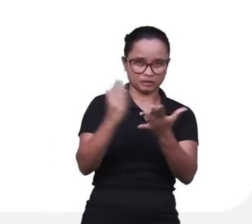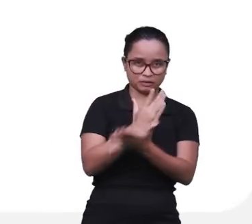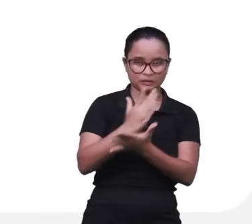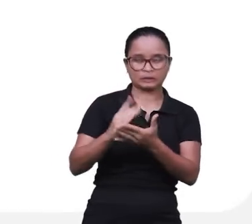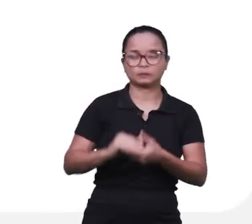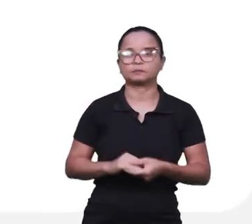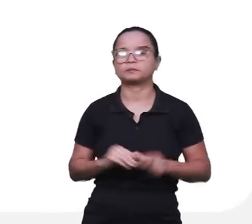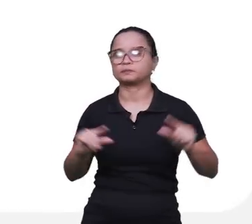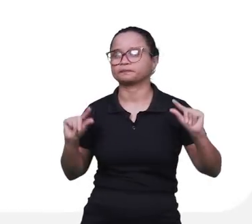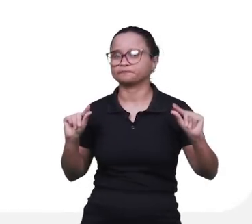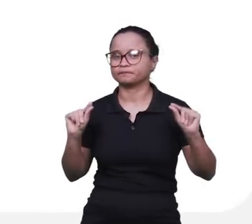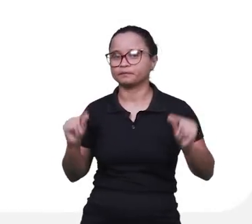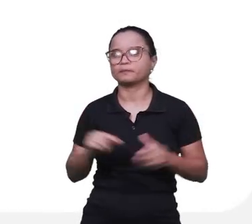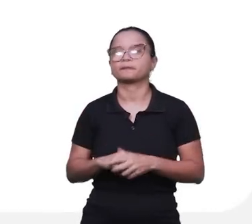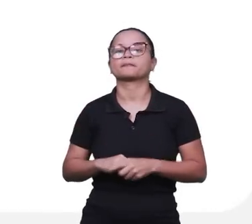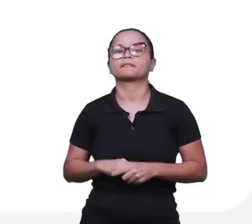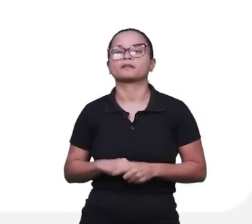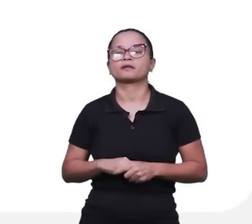alguns